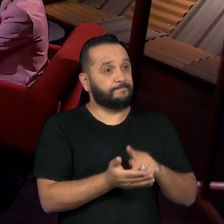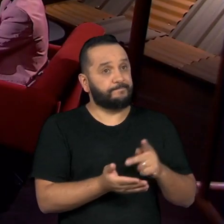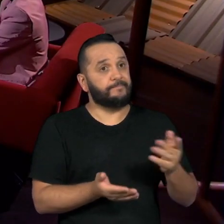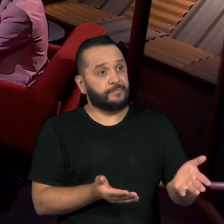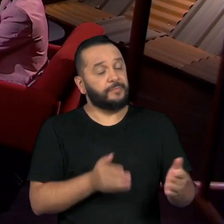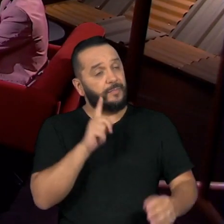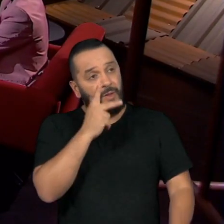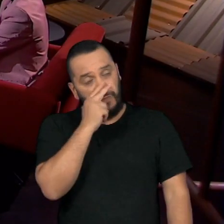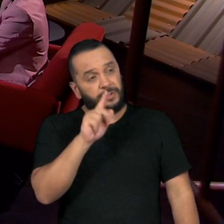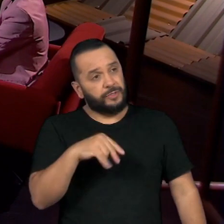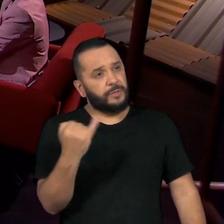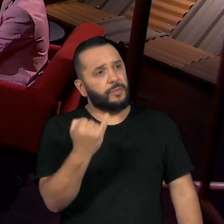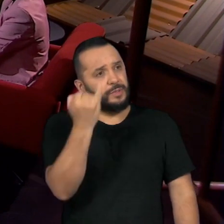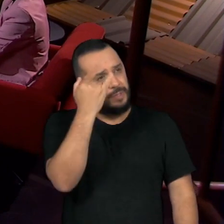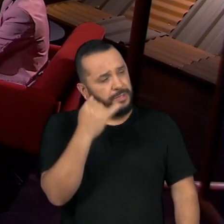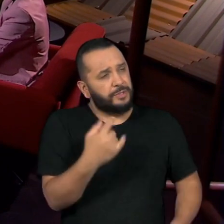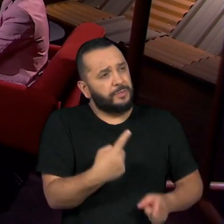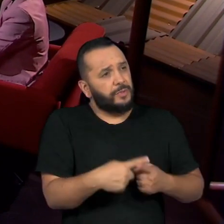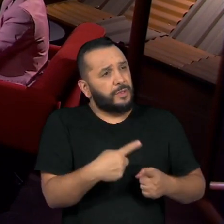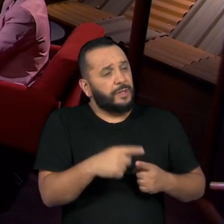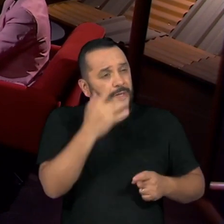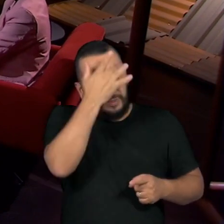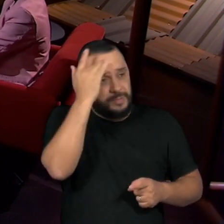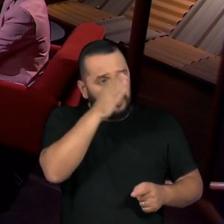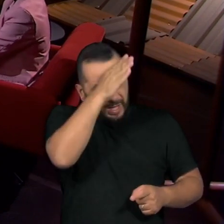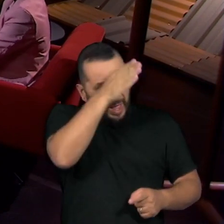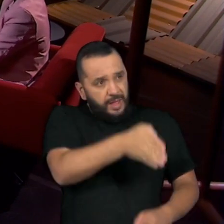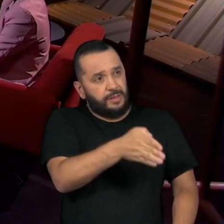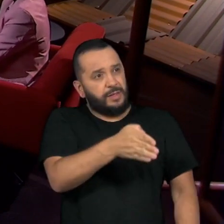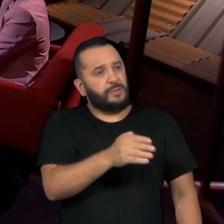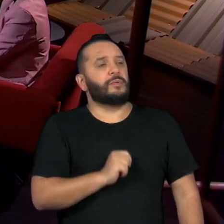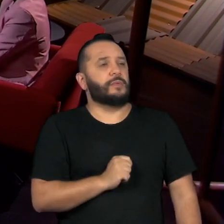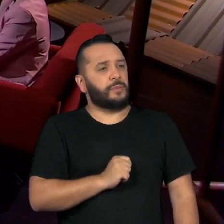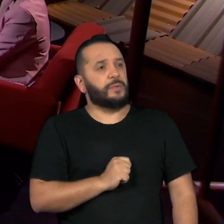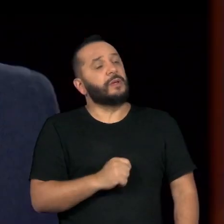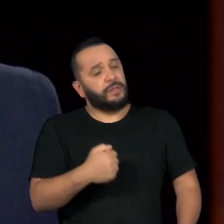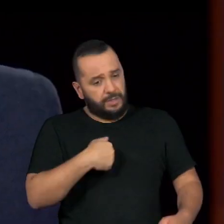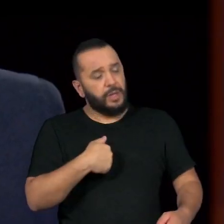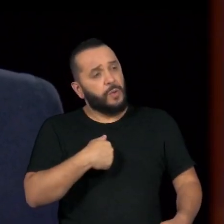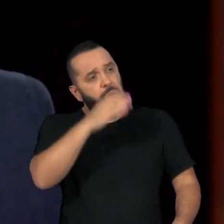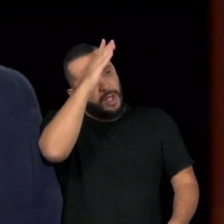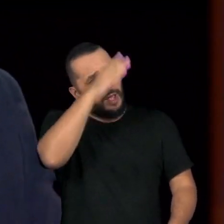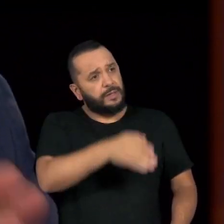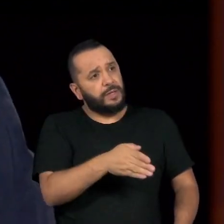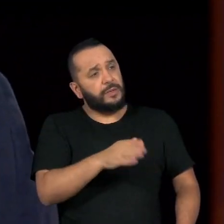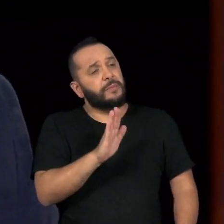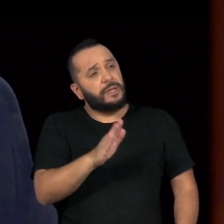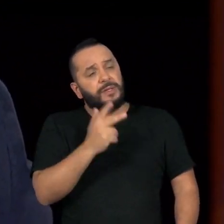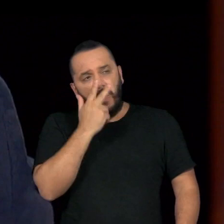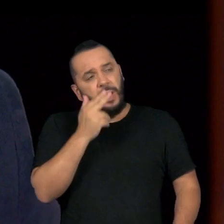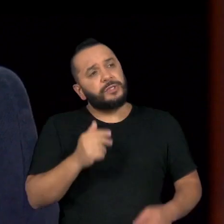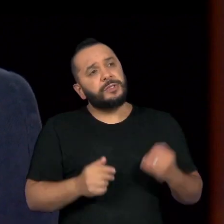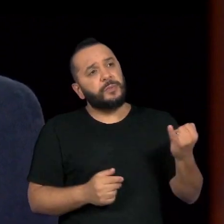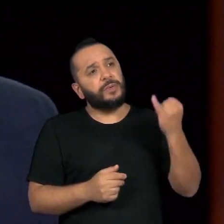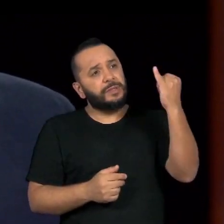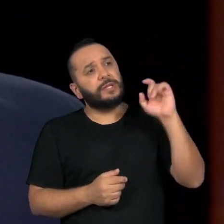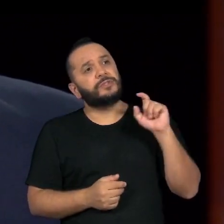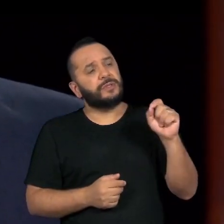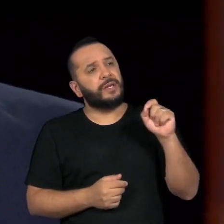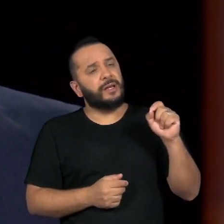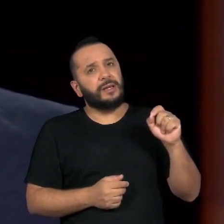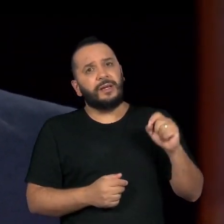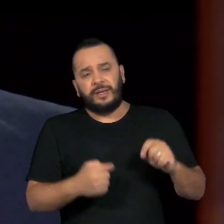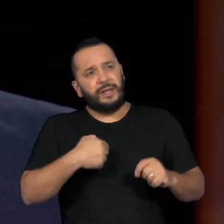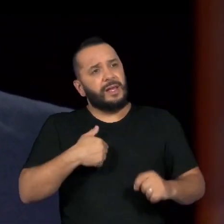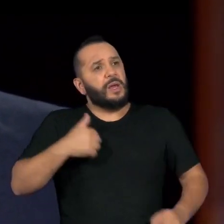que isso é importante, inclusive para as pessoas hétero. Sim. Que é o meu caso, eu sou hétero, mas eu acho importante dizer que eu não me sinto